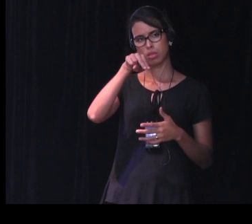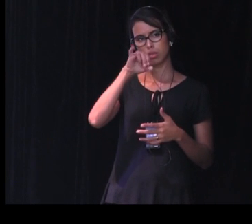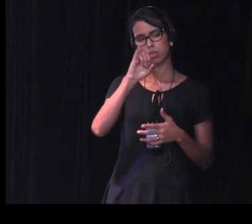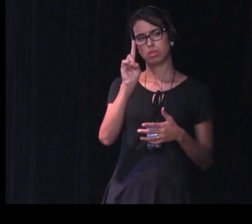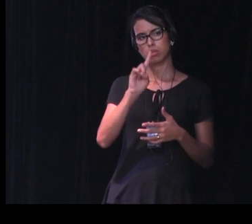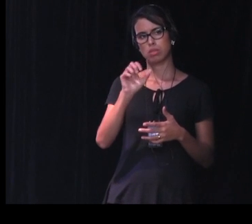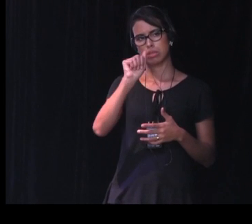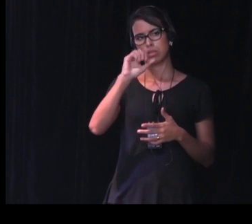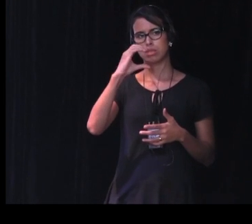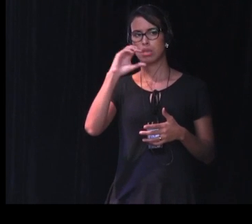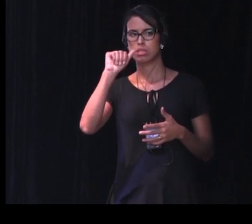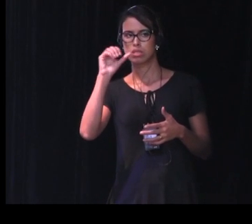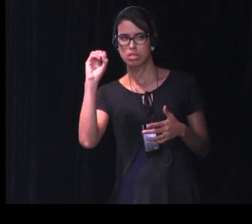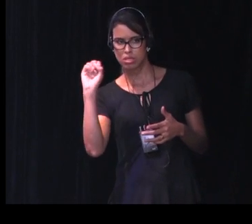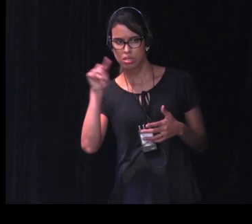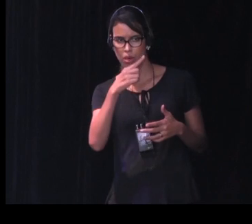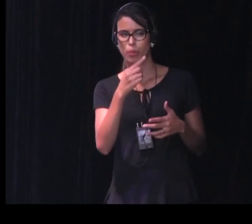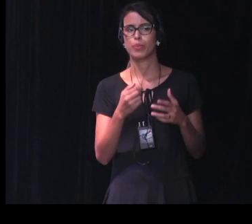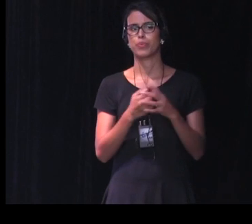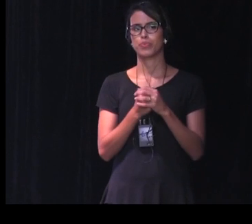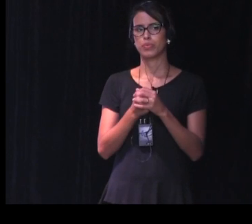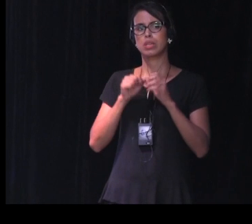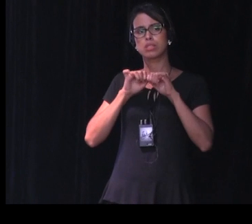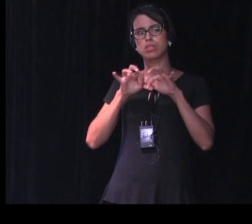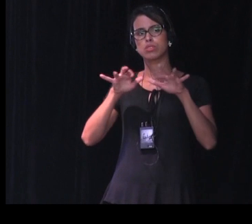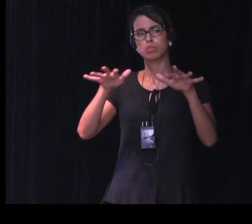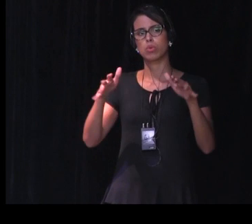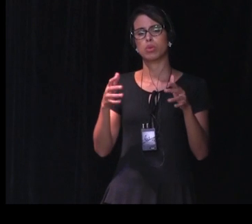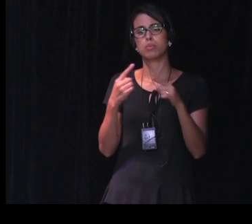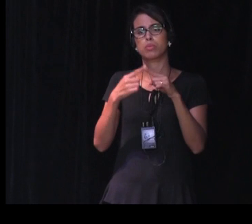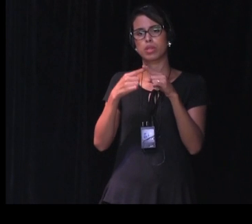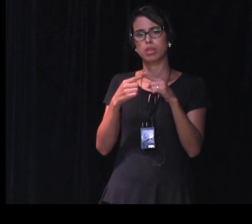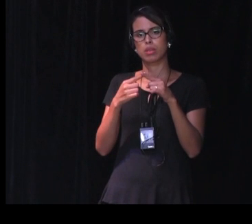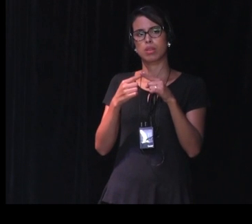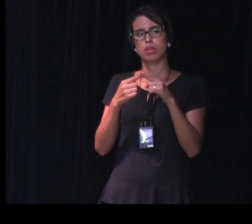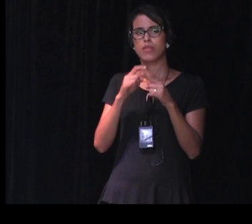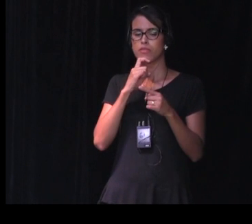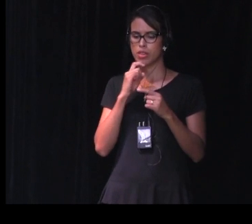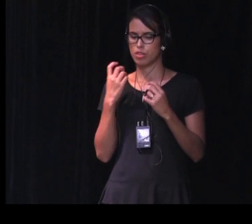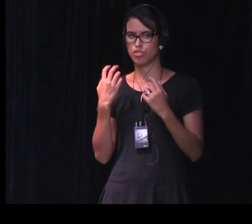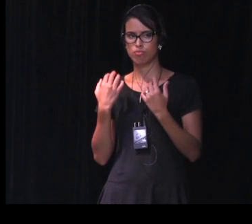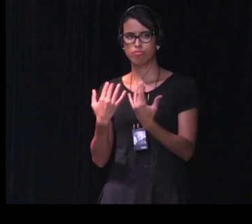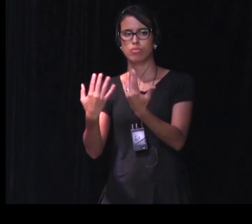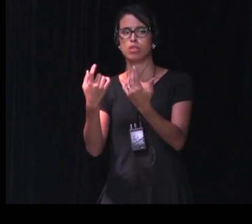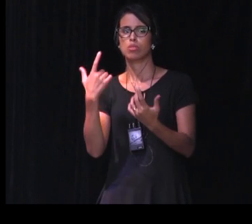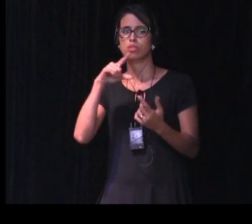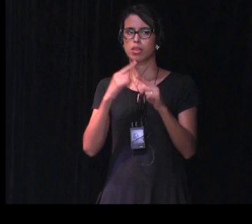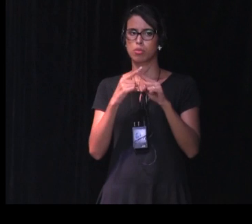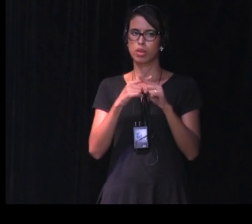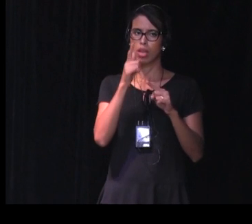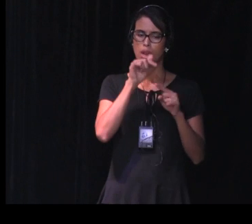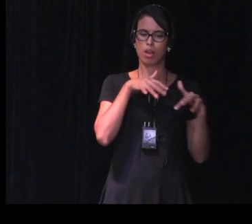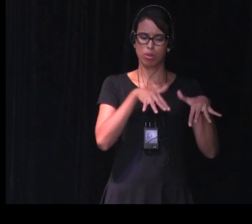urbanistas. O vale se urbaniza através da distribuição das águas do território da